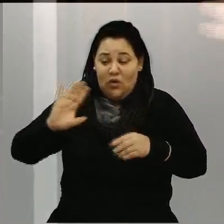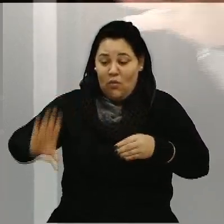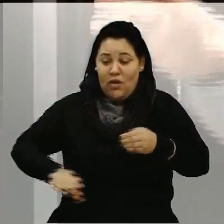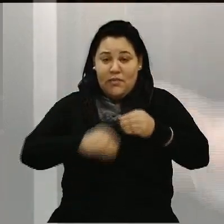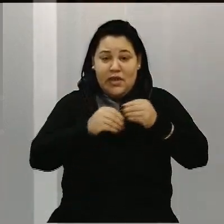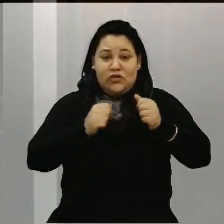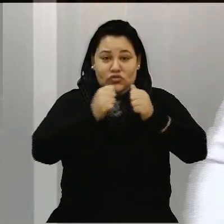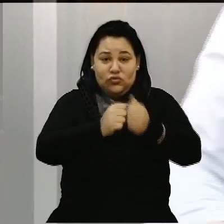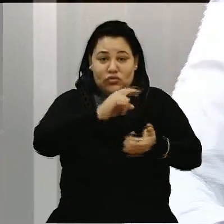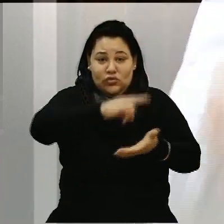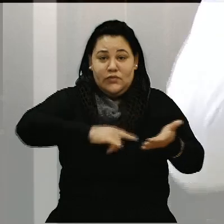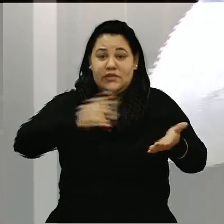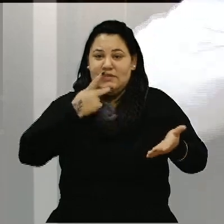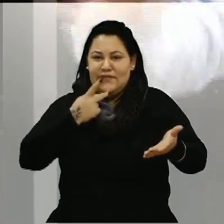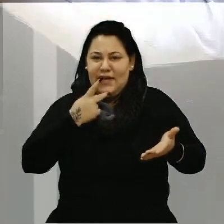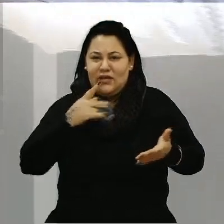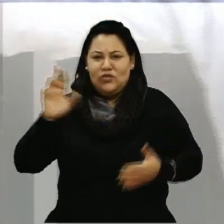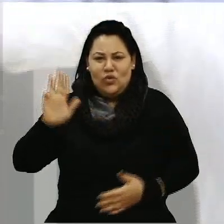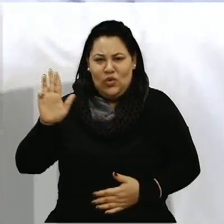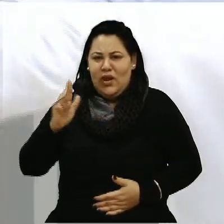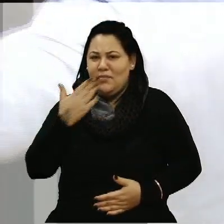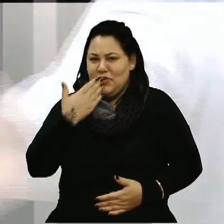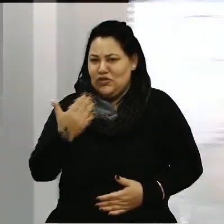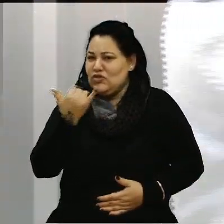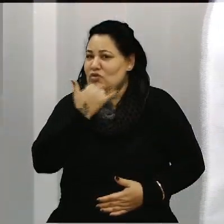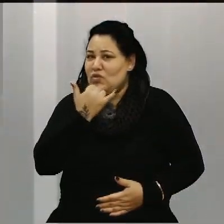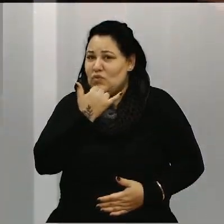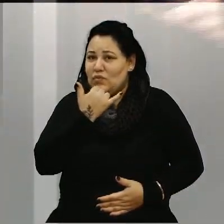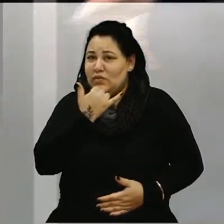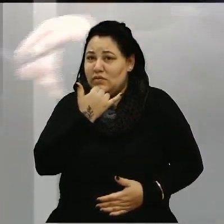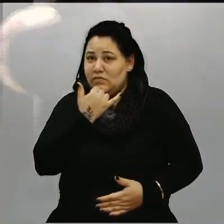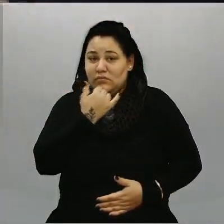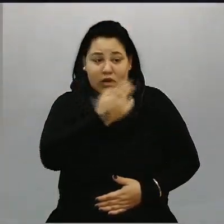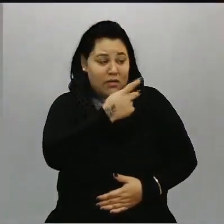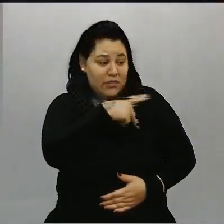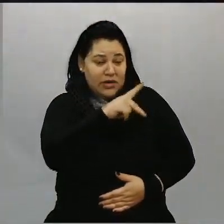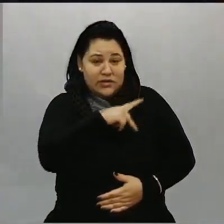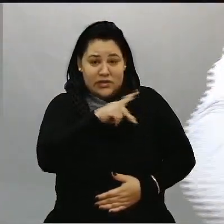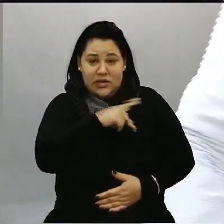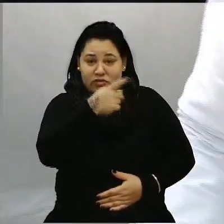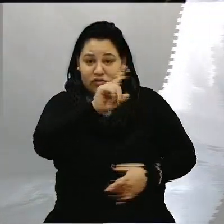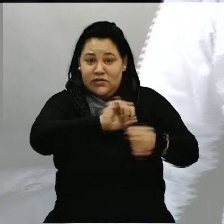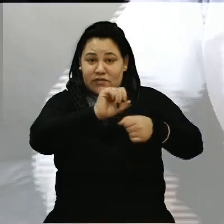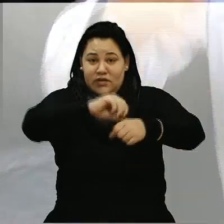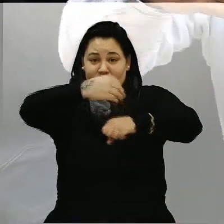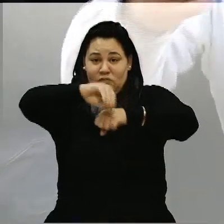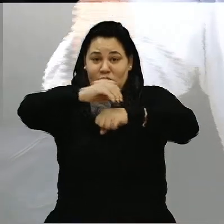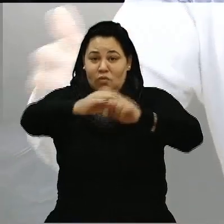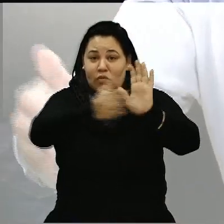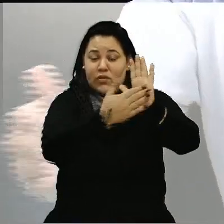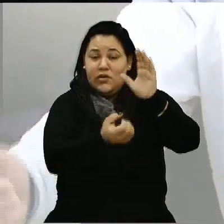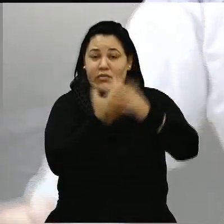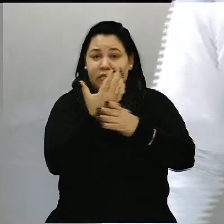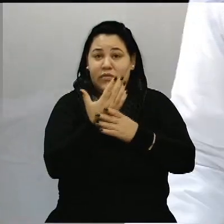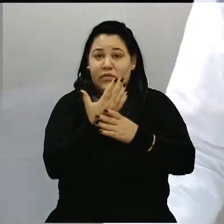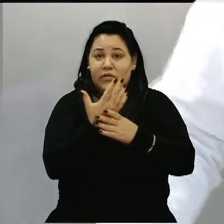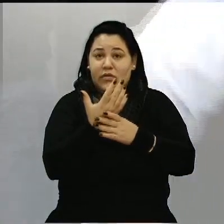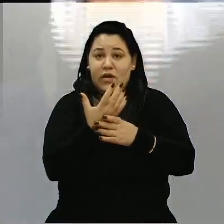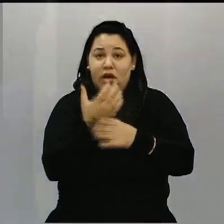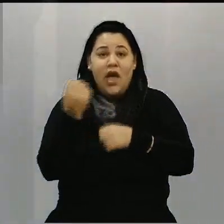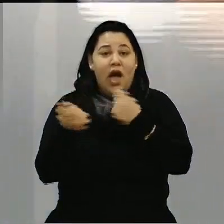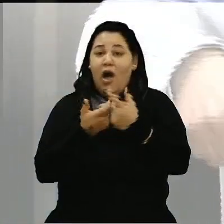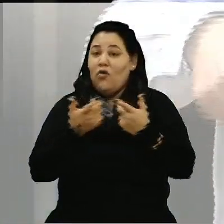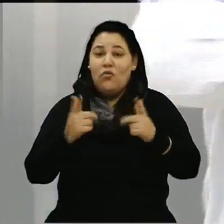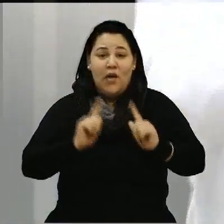vocês falam do Lula pedir desculpa, a presidente que propõe aí para os homens, para nós homens dessa casa, alguma